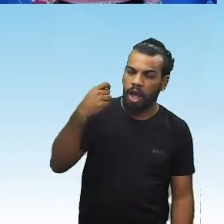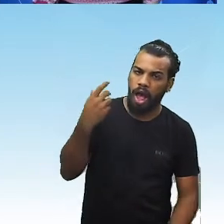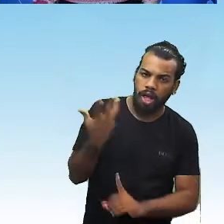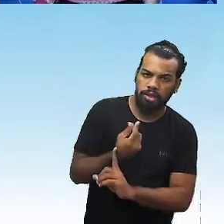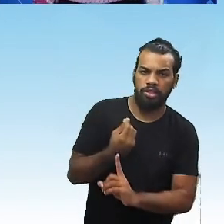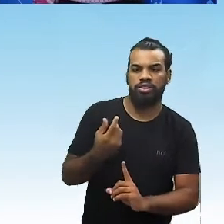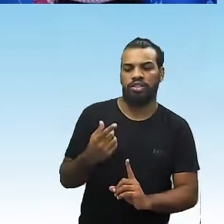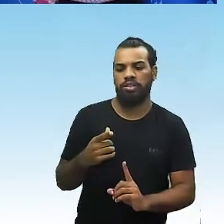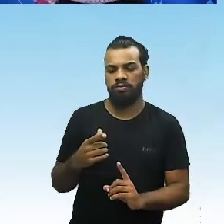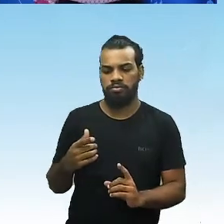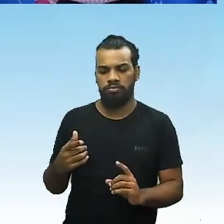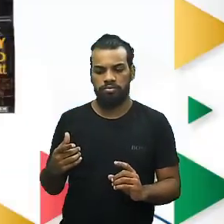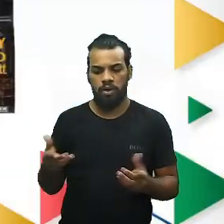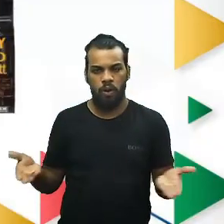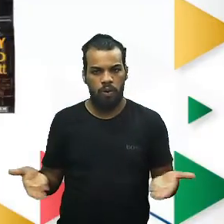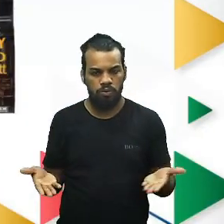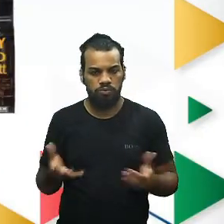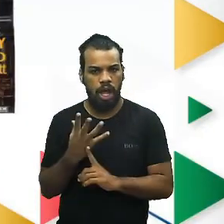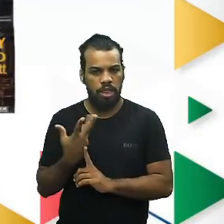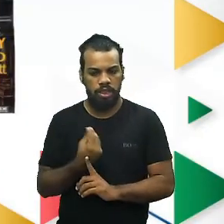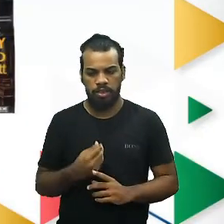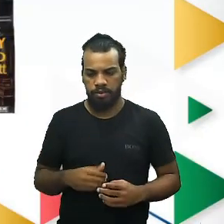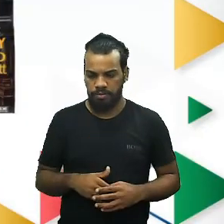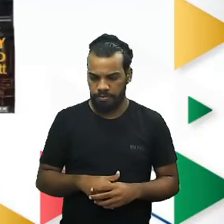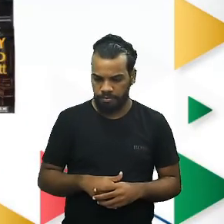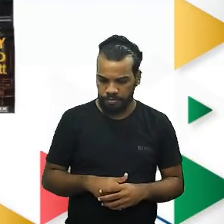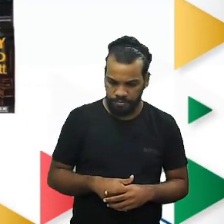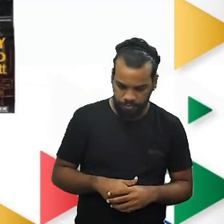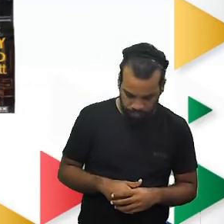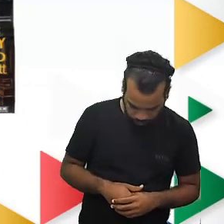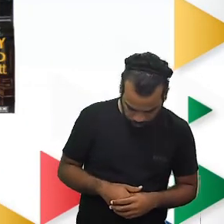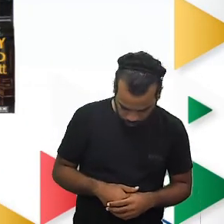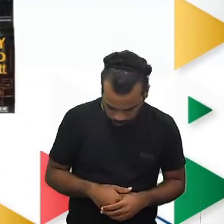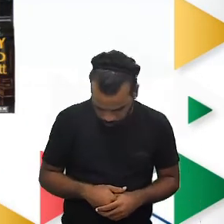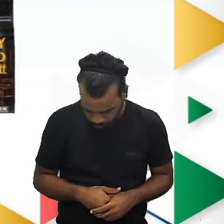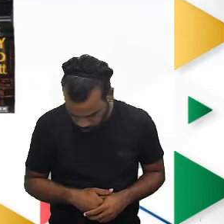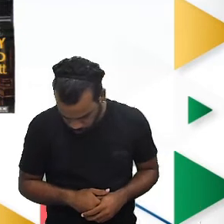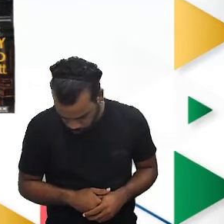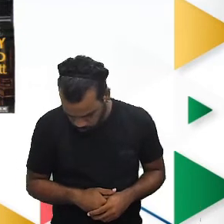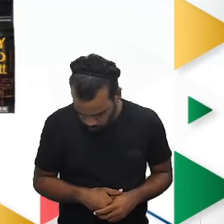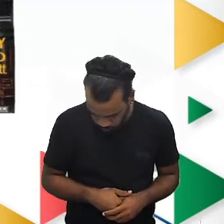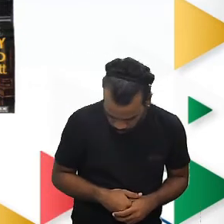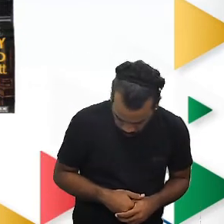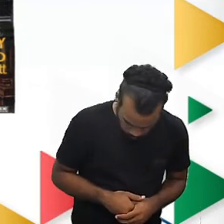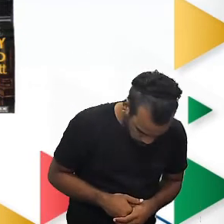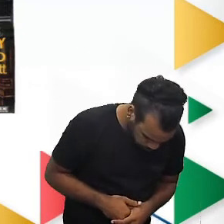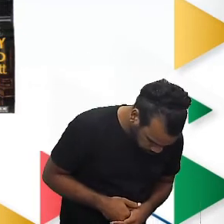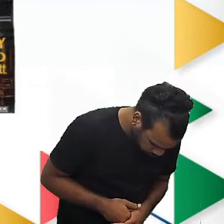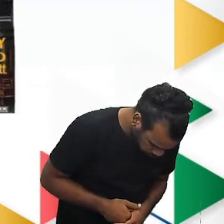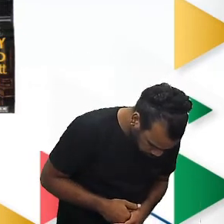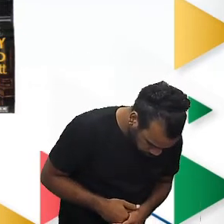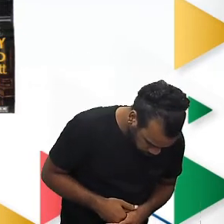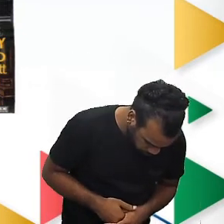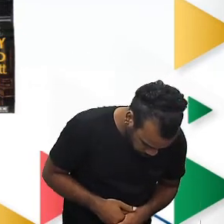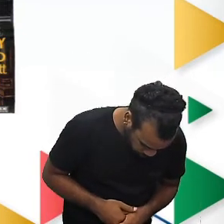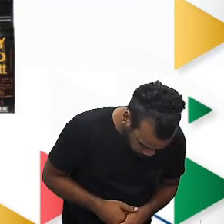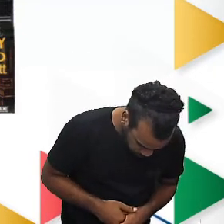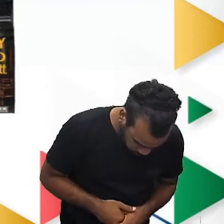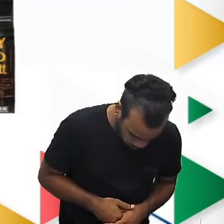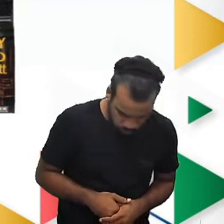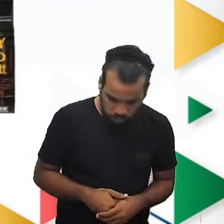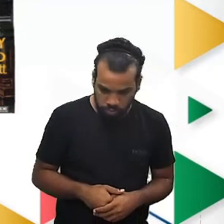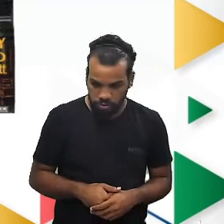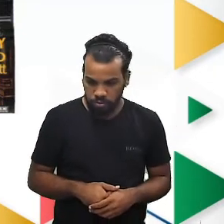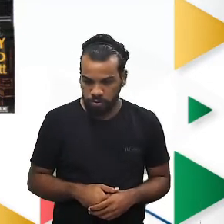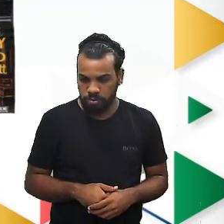ainda hoje. Cinema. Então, os musicais no cinema. A primeira película considerada filme musical foi